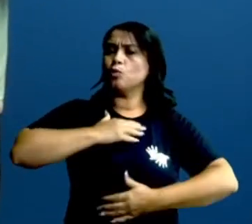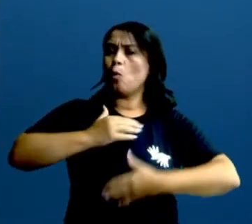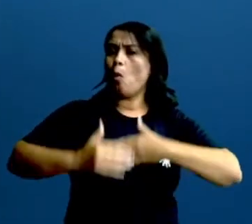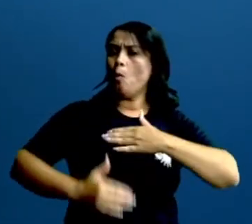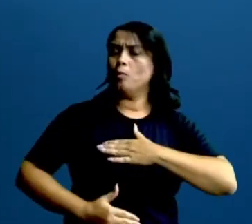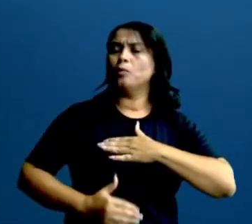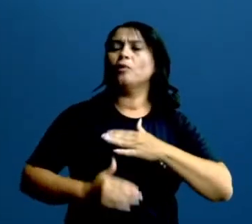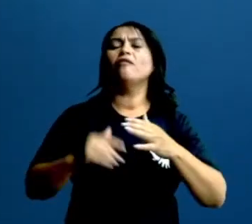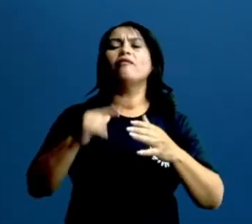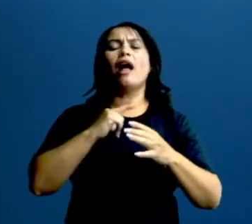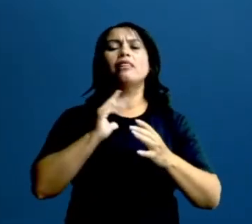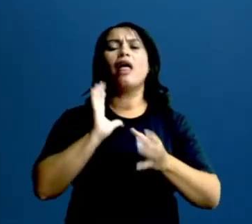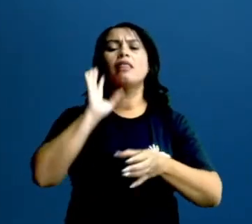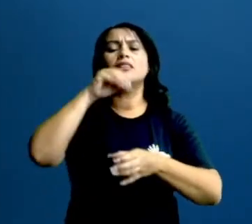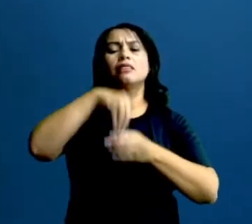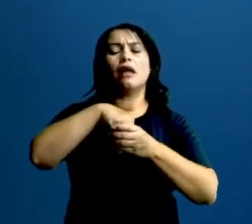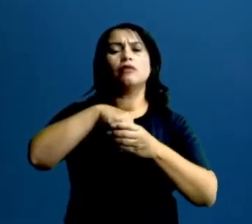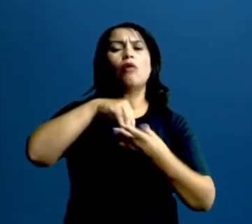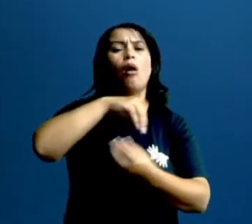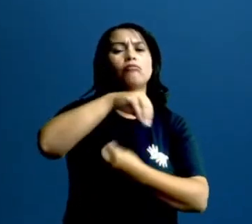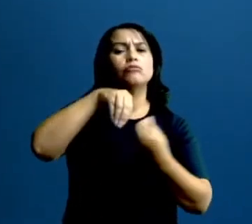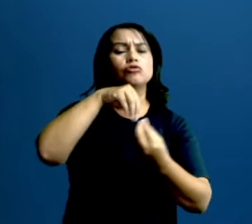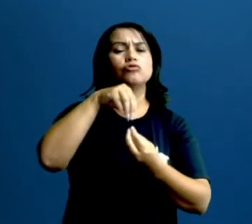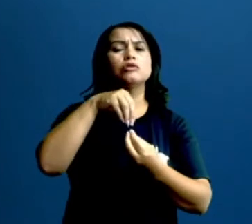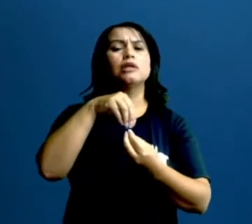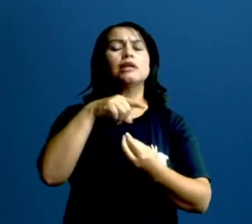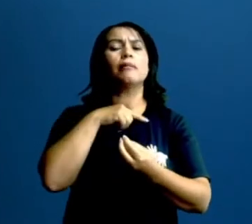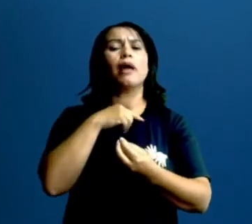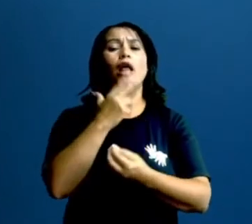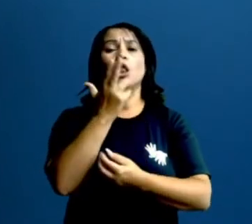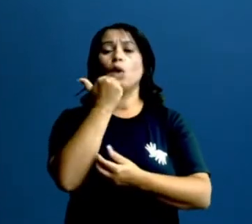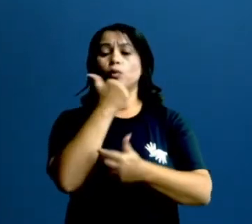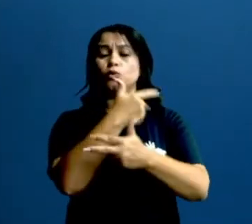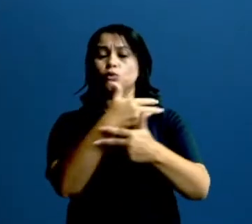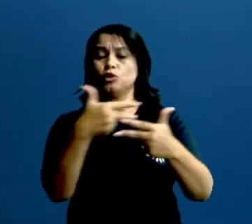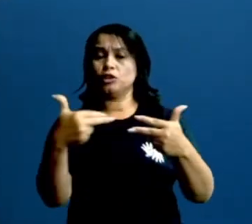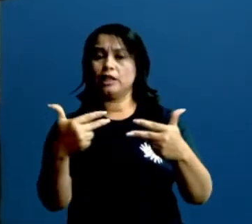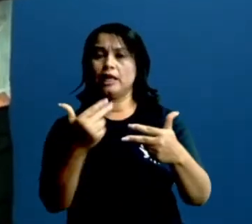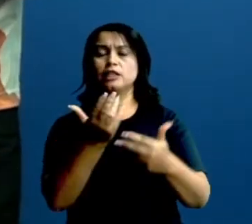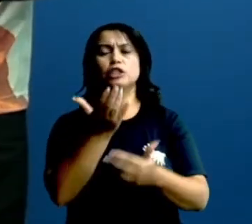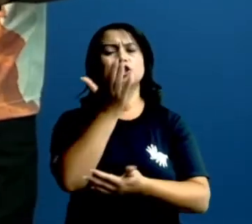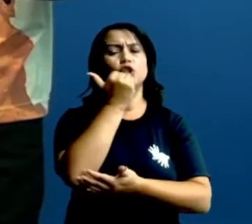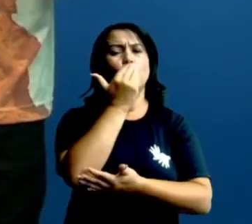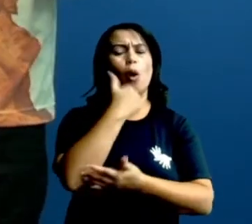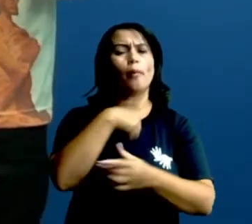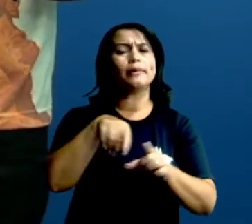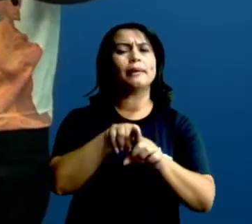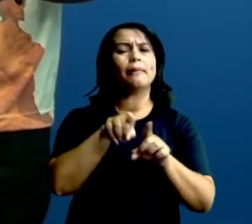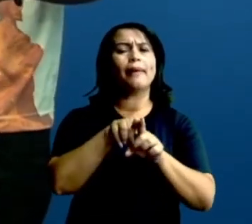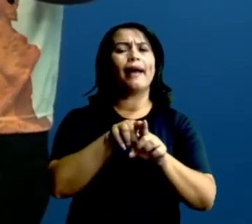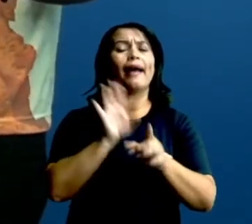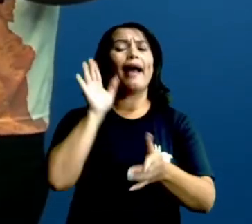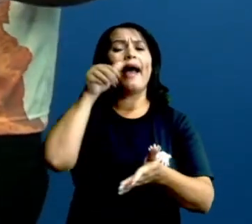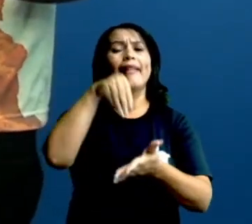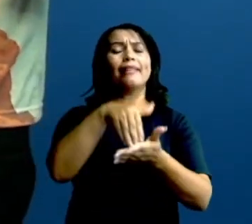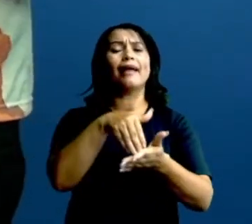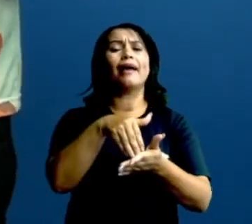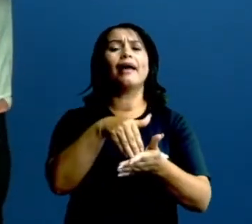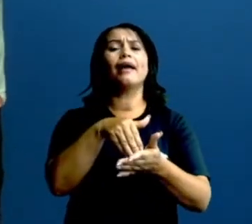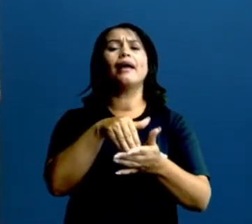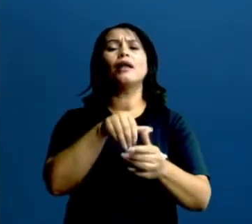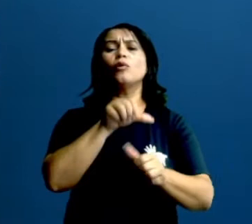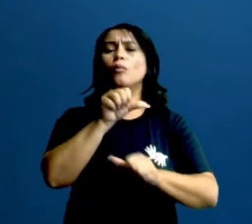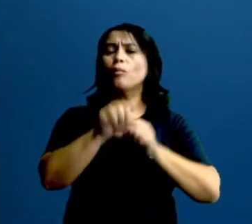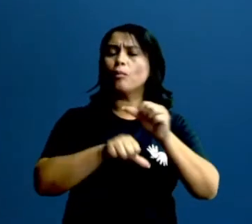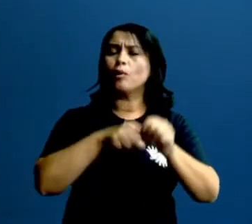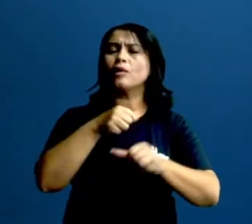tá certo? Vai estar envolvido lá na absorção dos nutrientes, né, ingeridos na nossa alimentação, até envolvido